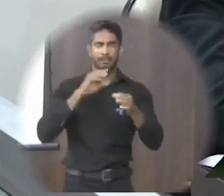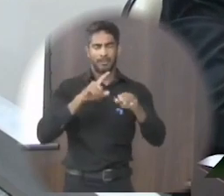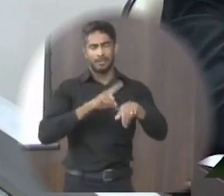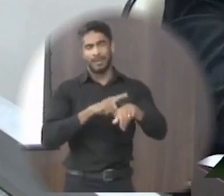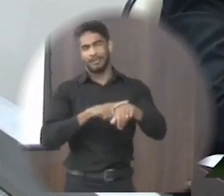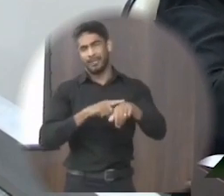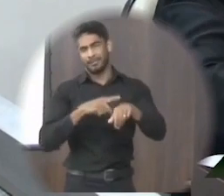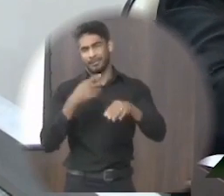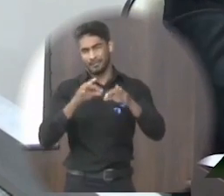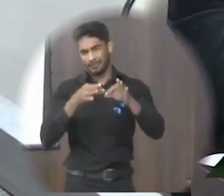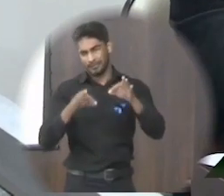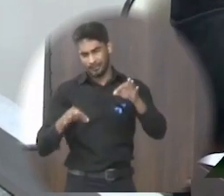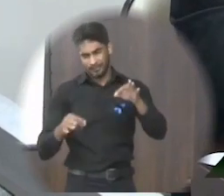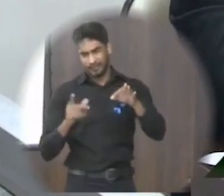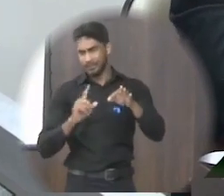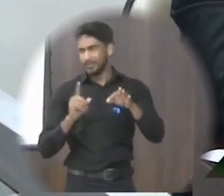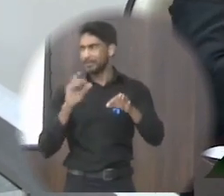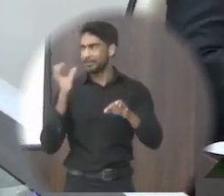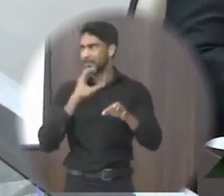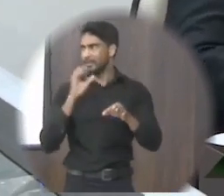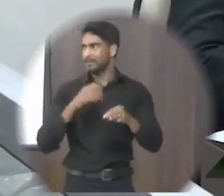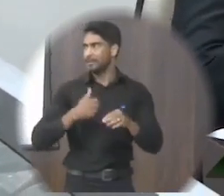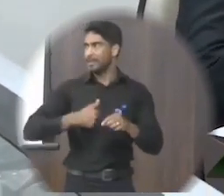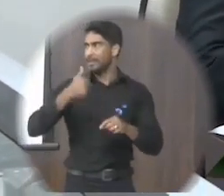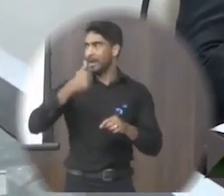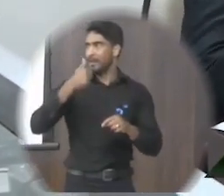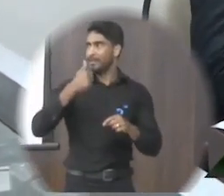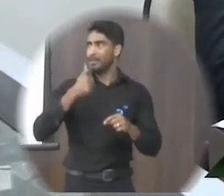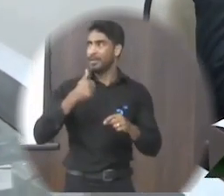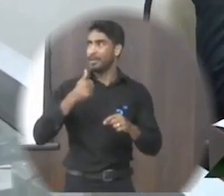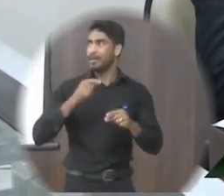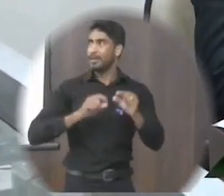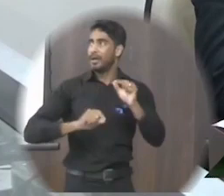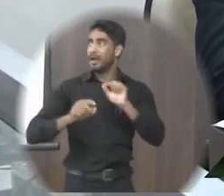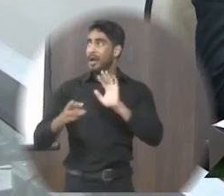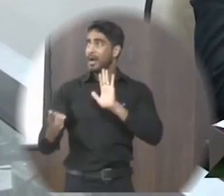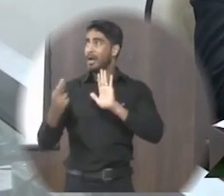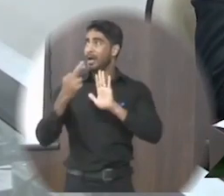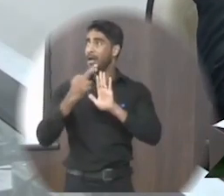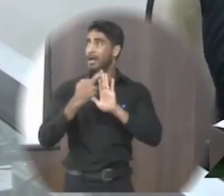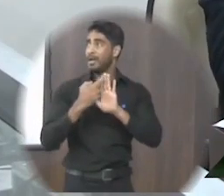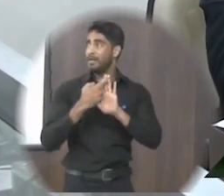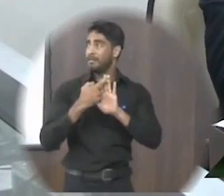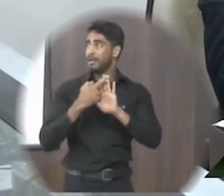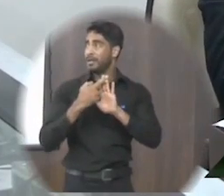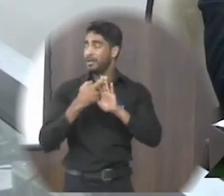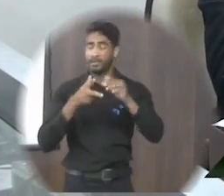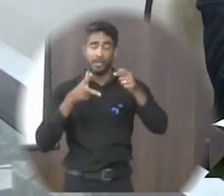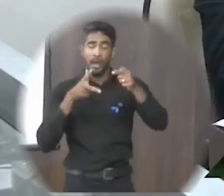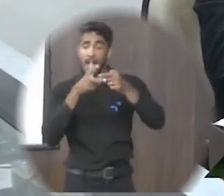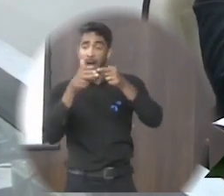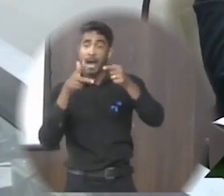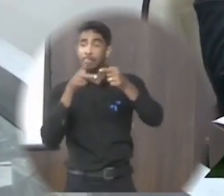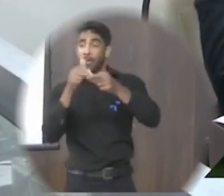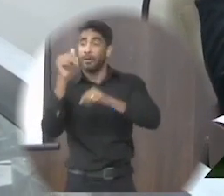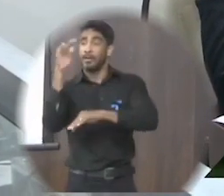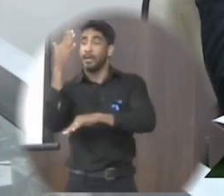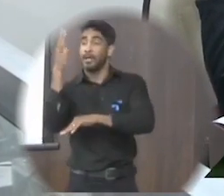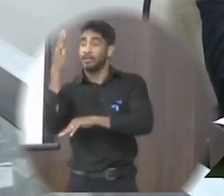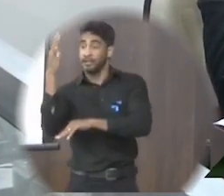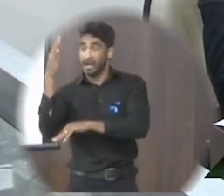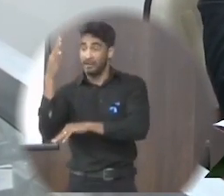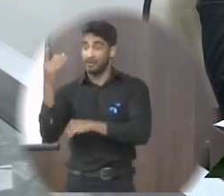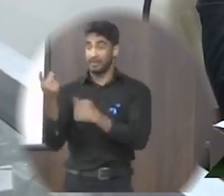vocês. A primeira é referente aqui à poda de galhos de árvore da Avenida Manuel